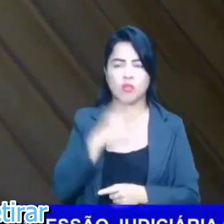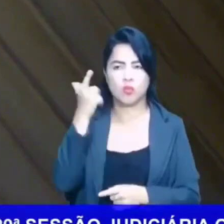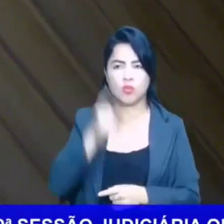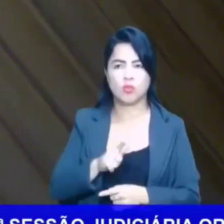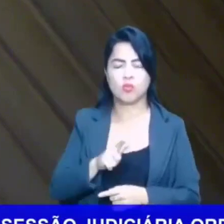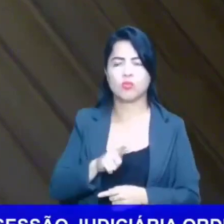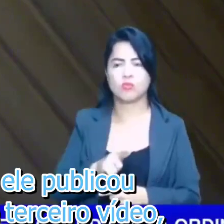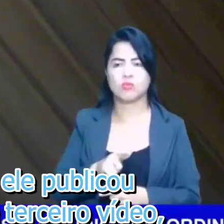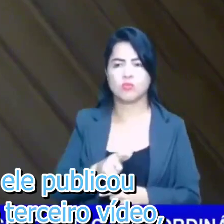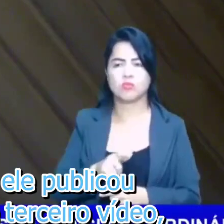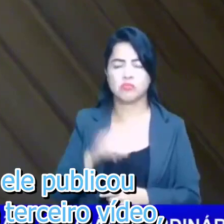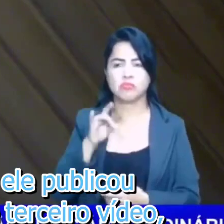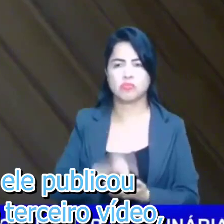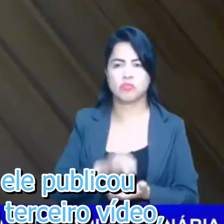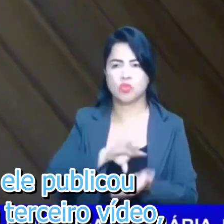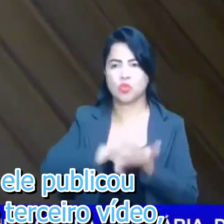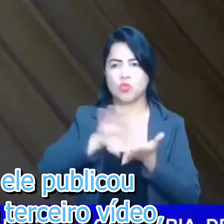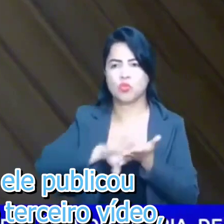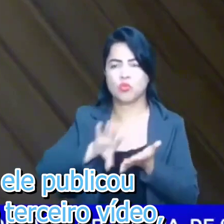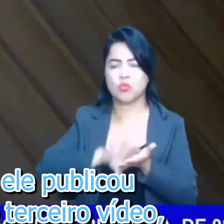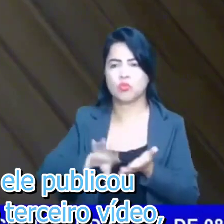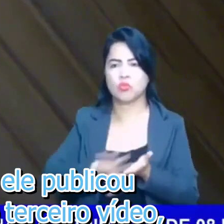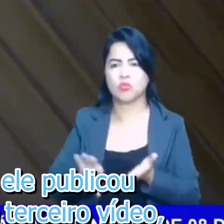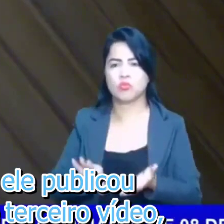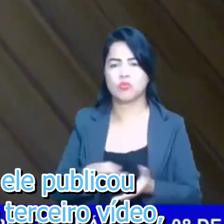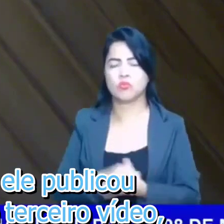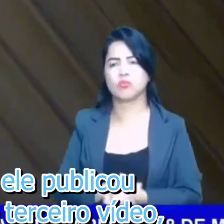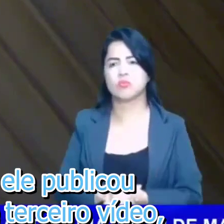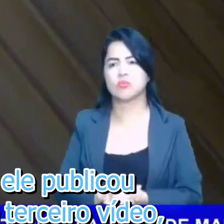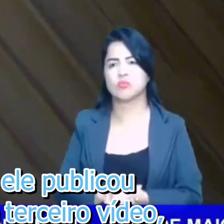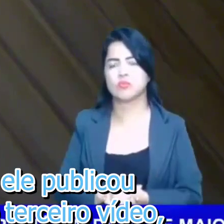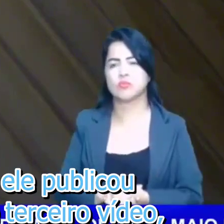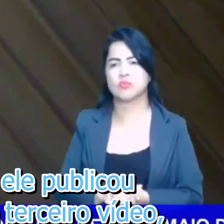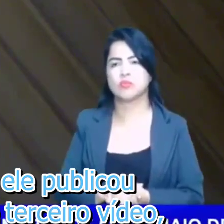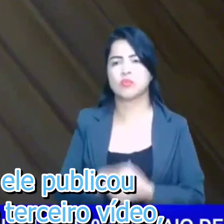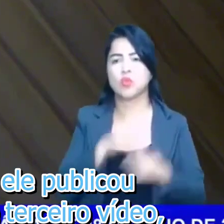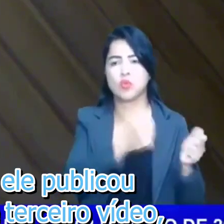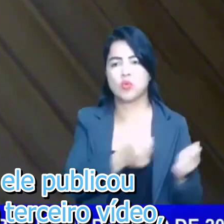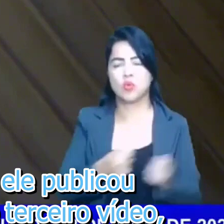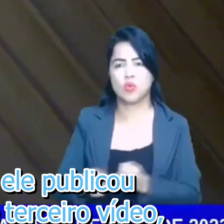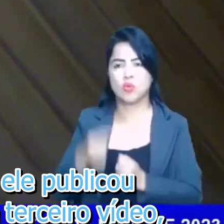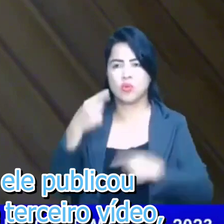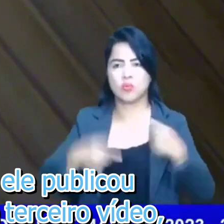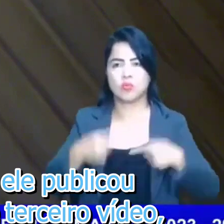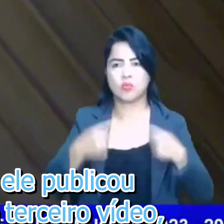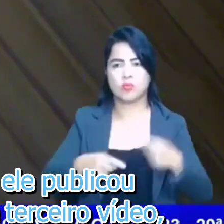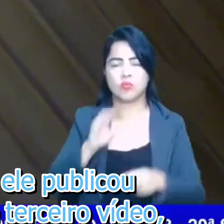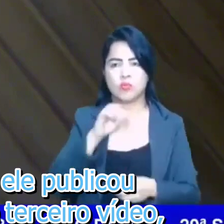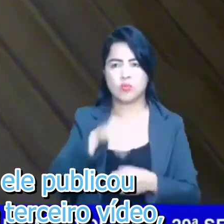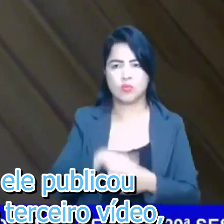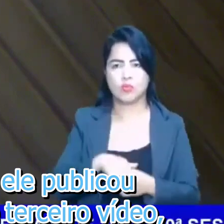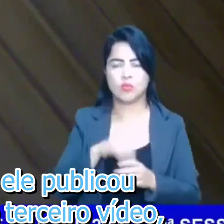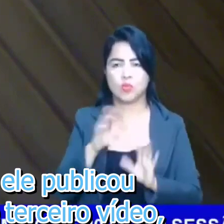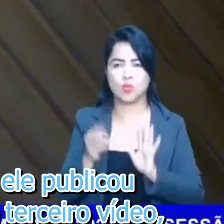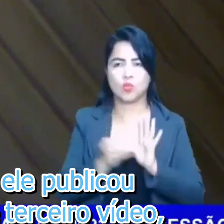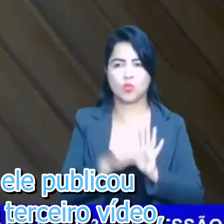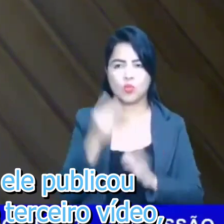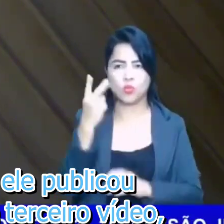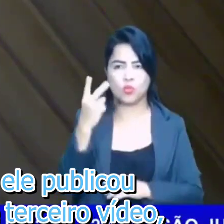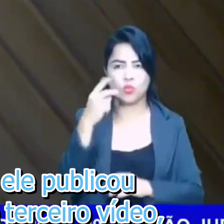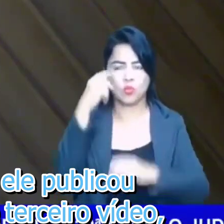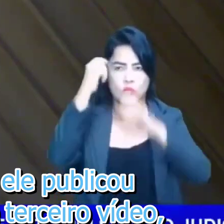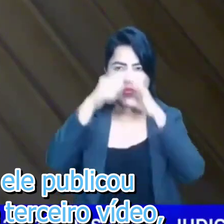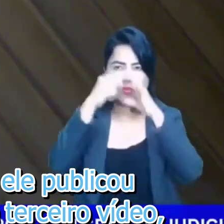retirar os vídeos de sua postagem. Durante a campanha eleitoral, ele publicou esses dois vídeos